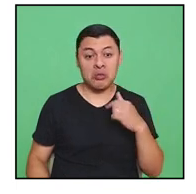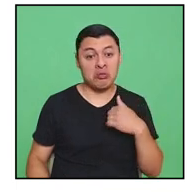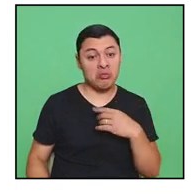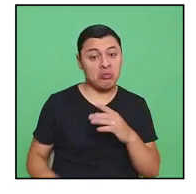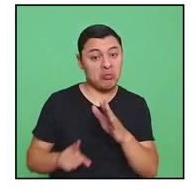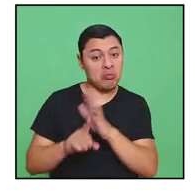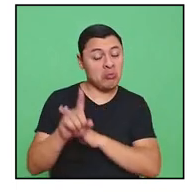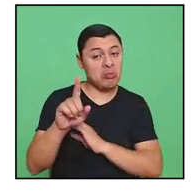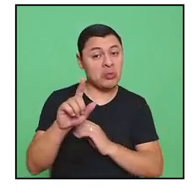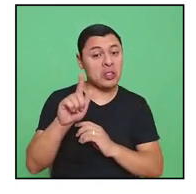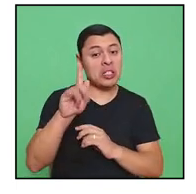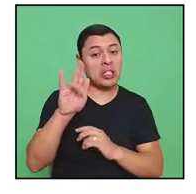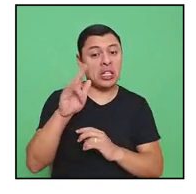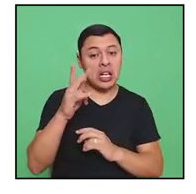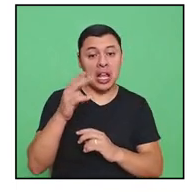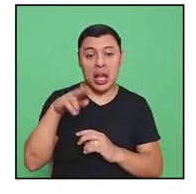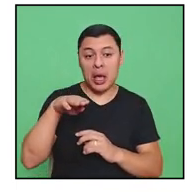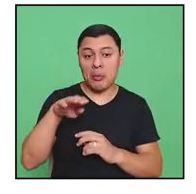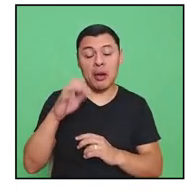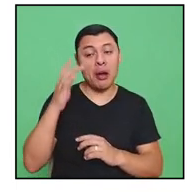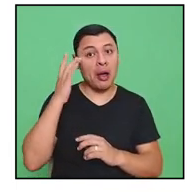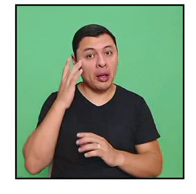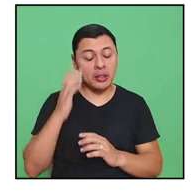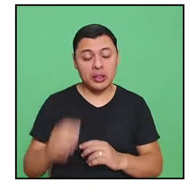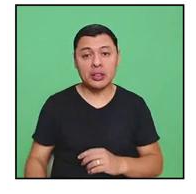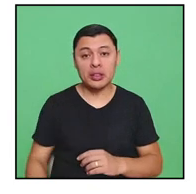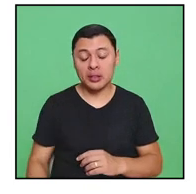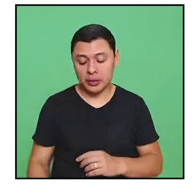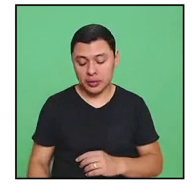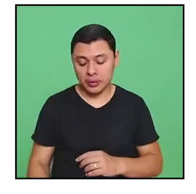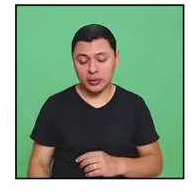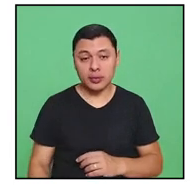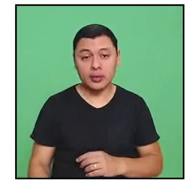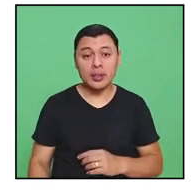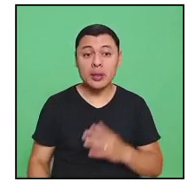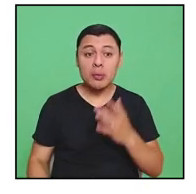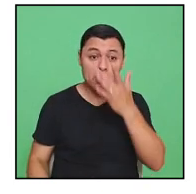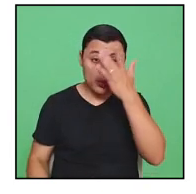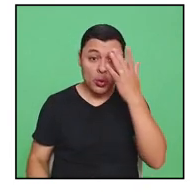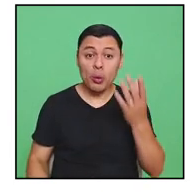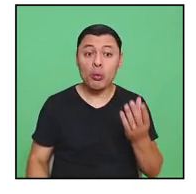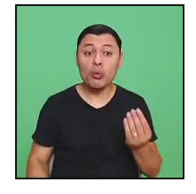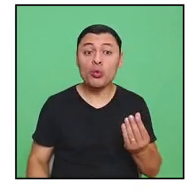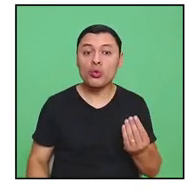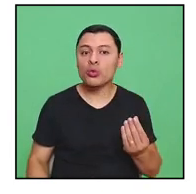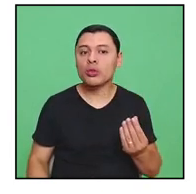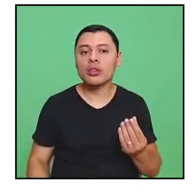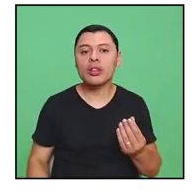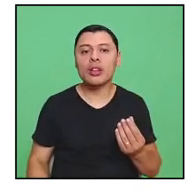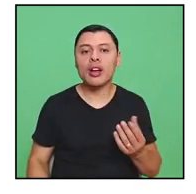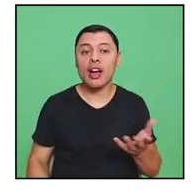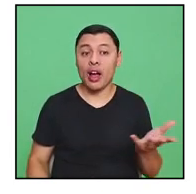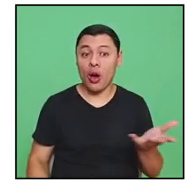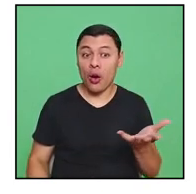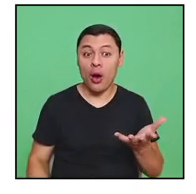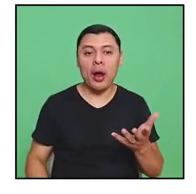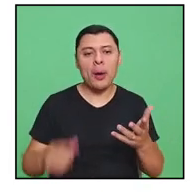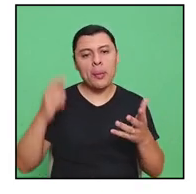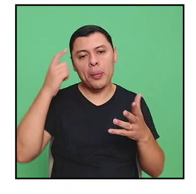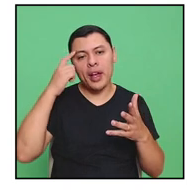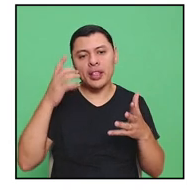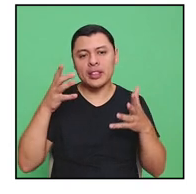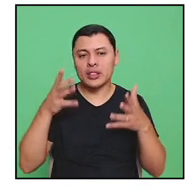conversa, que tem muita gente que está chegando nesse setor pensando a coisa